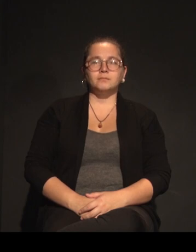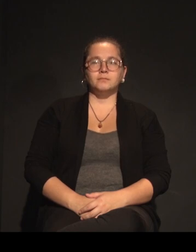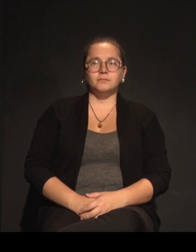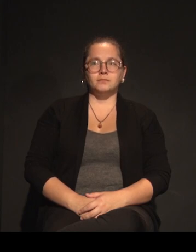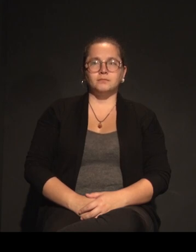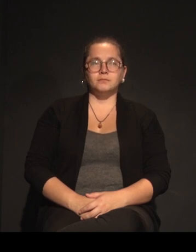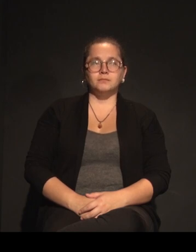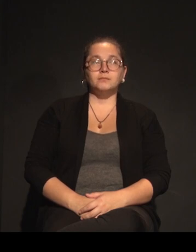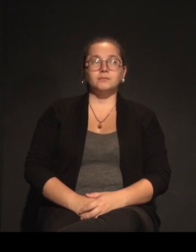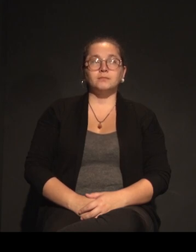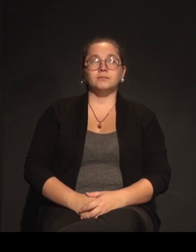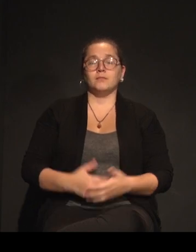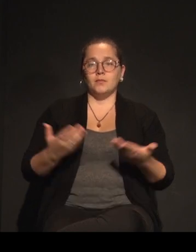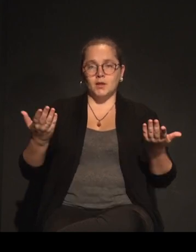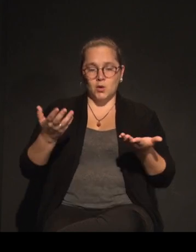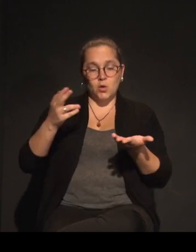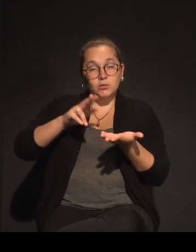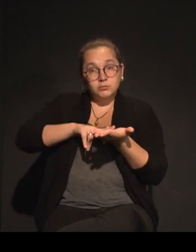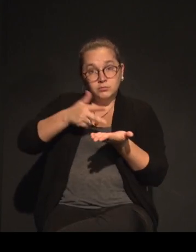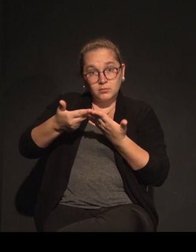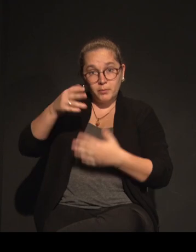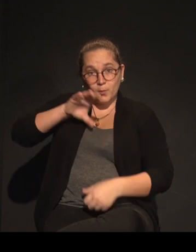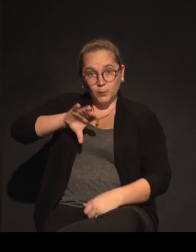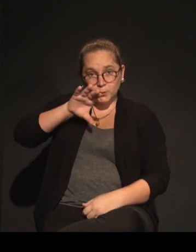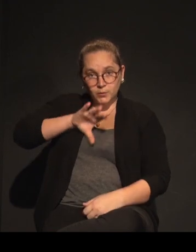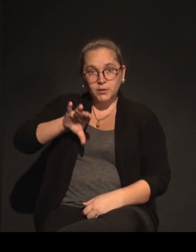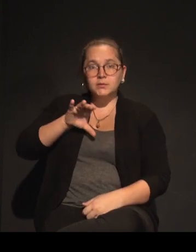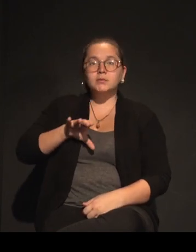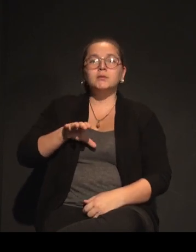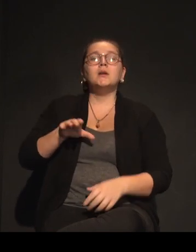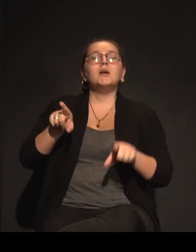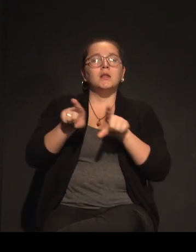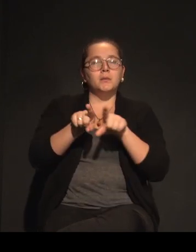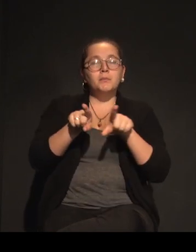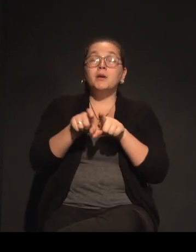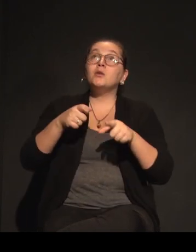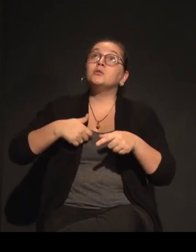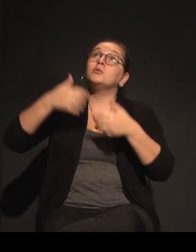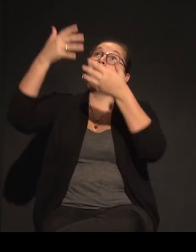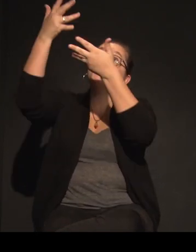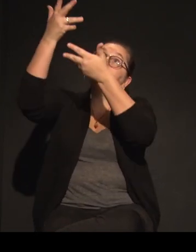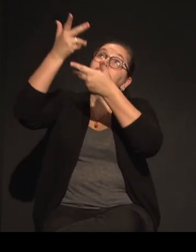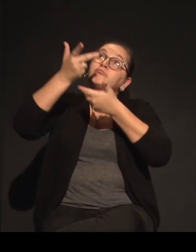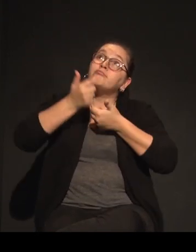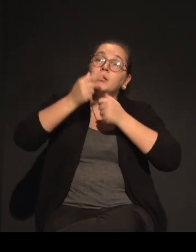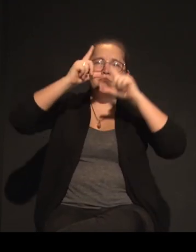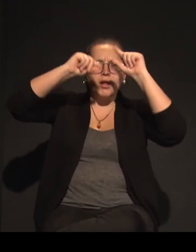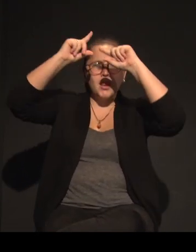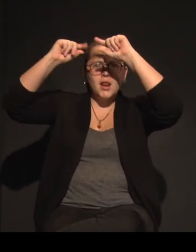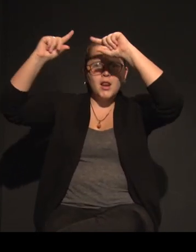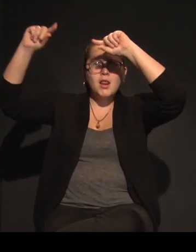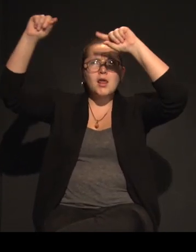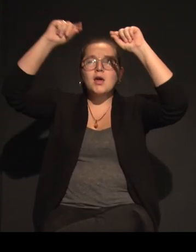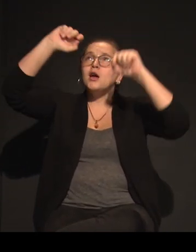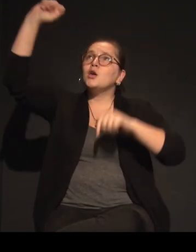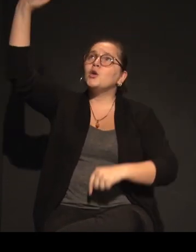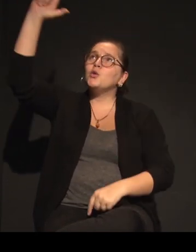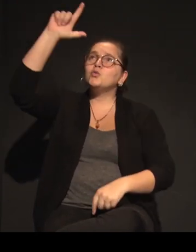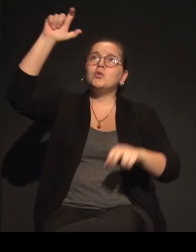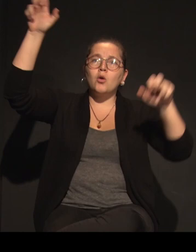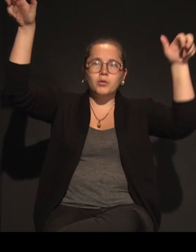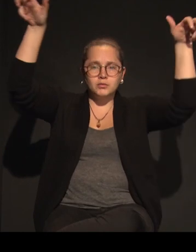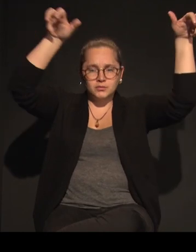estou convidando para que eles venham disso também as constelações o sol a lua